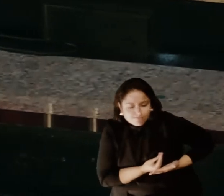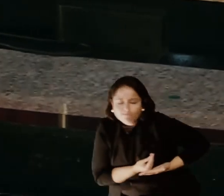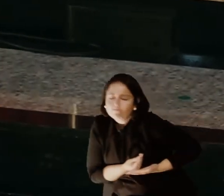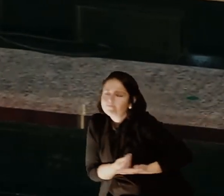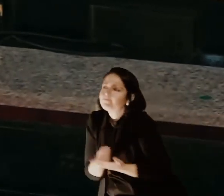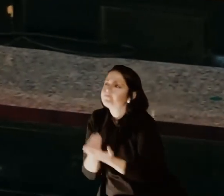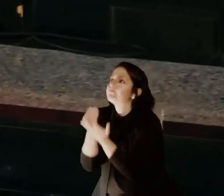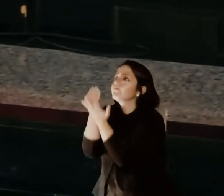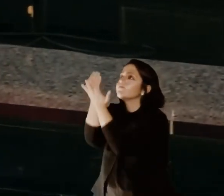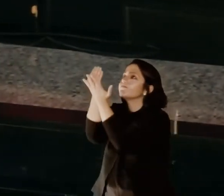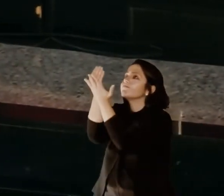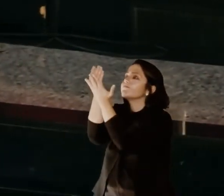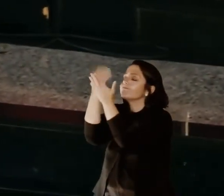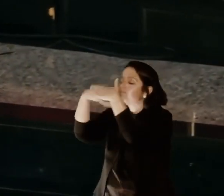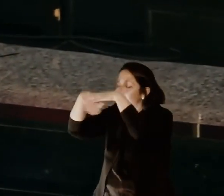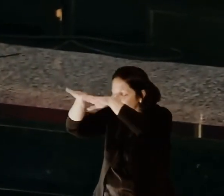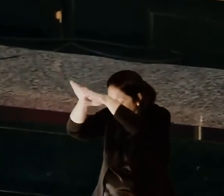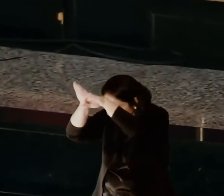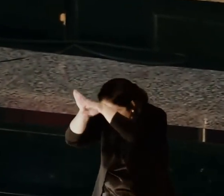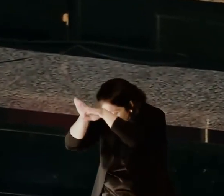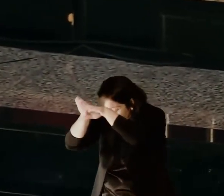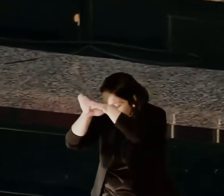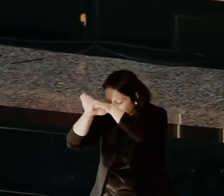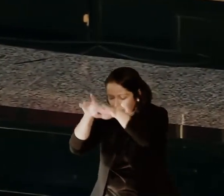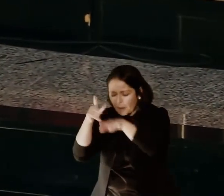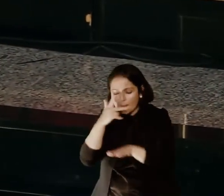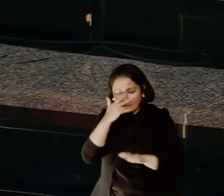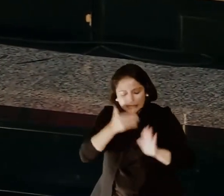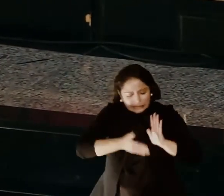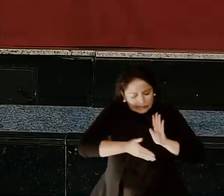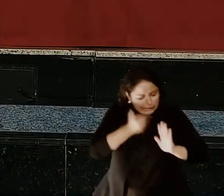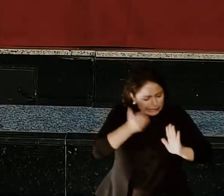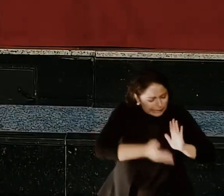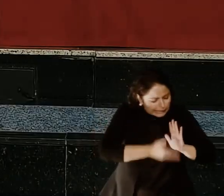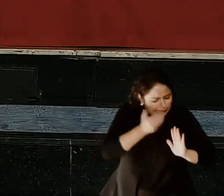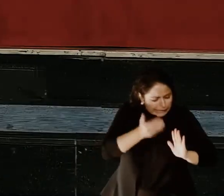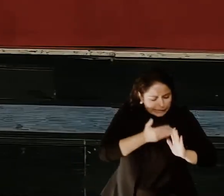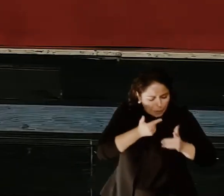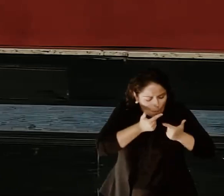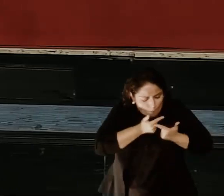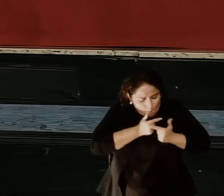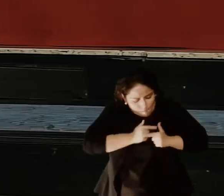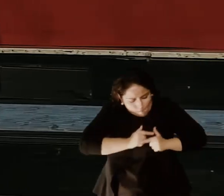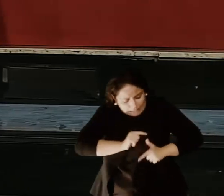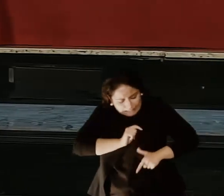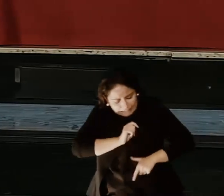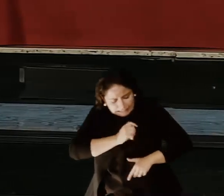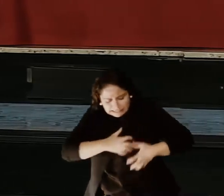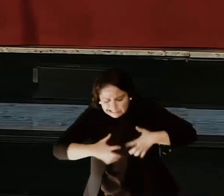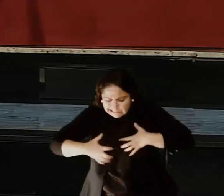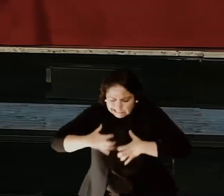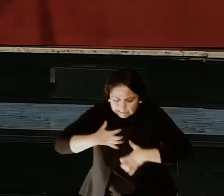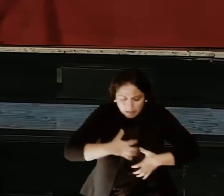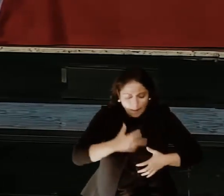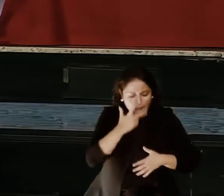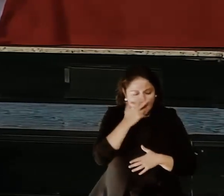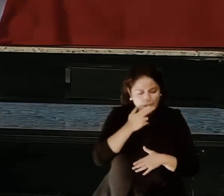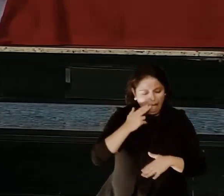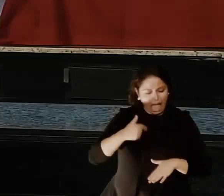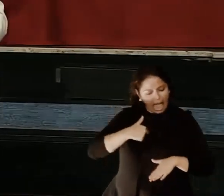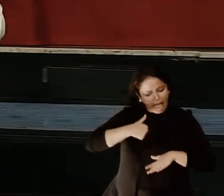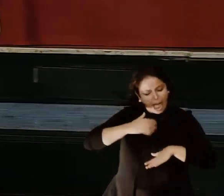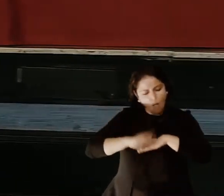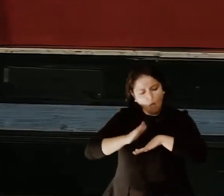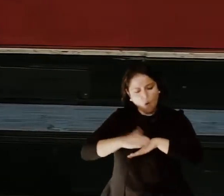si, de esvaziar-se de si mesmo, romper com sua crença em você mesmo, romper com